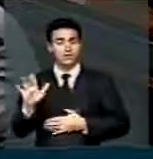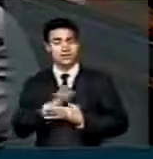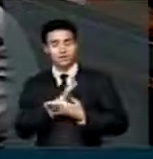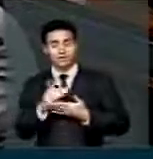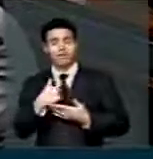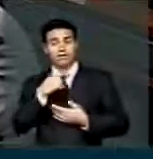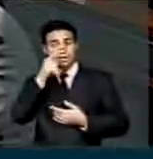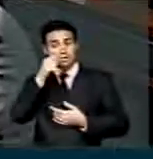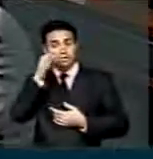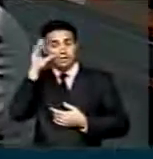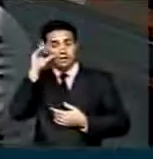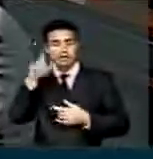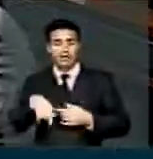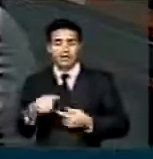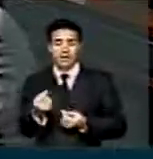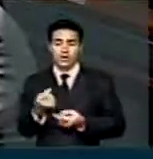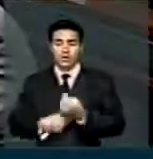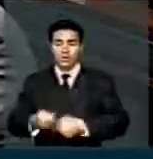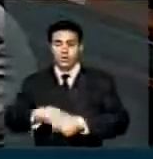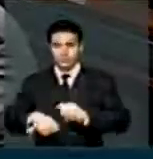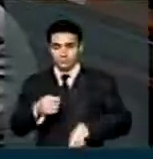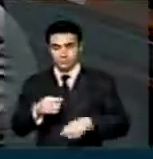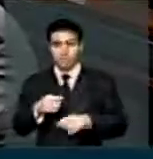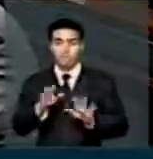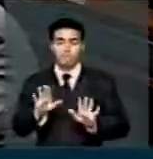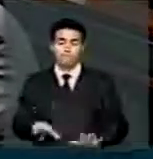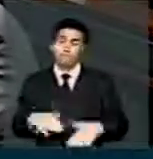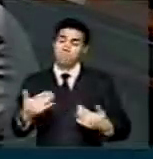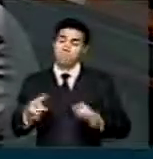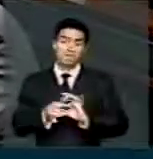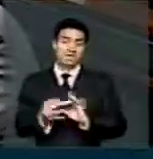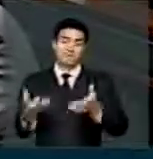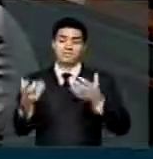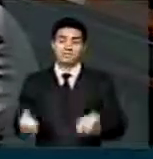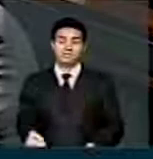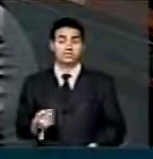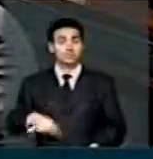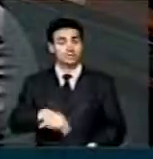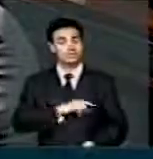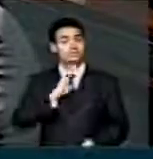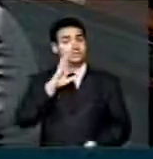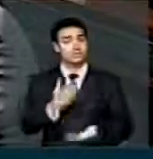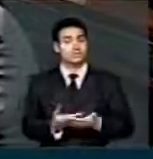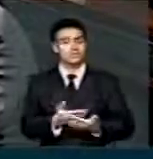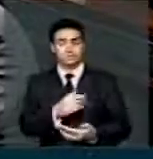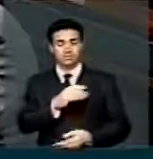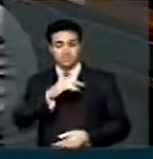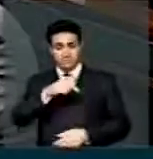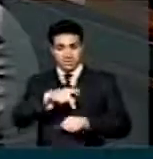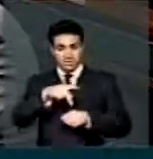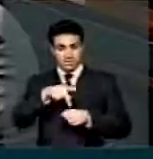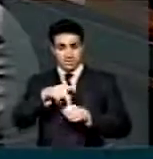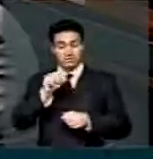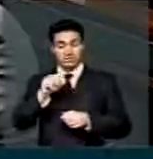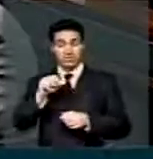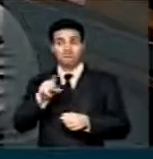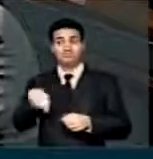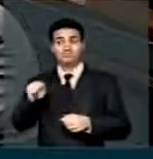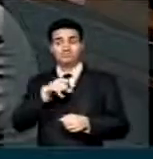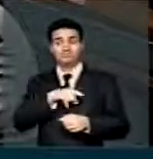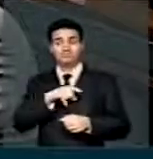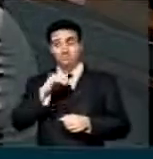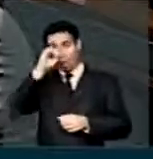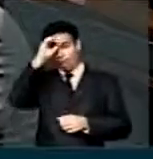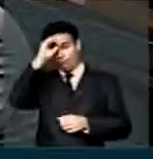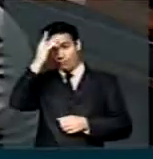antieconômica. Com a devida vênia, outro trecho, com a devida vênia, cremos que a Petrobras foi vítima da inabilidade de